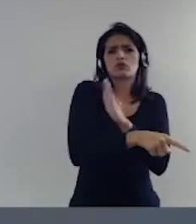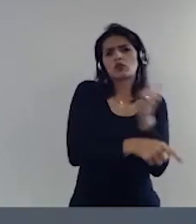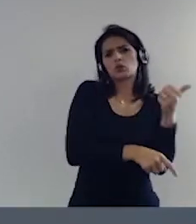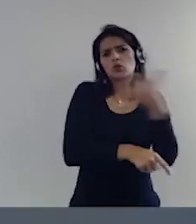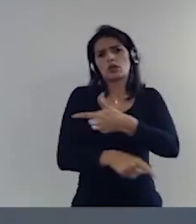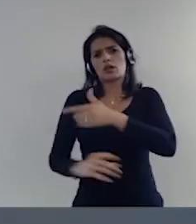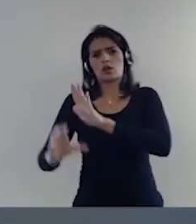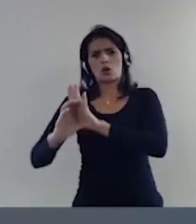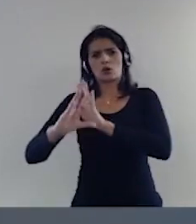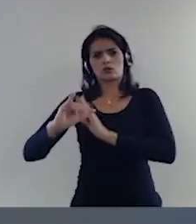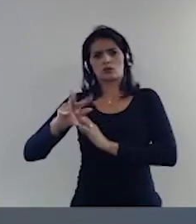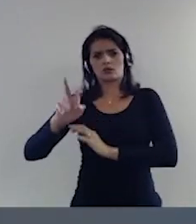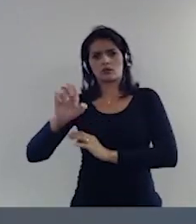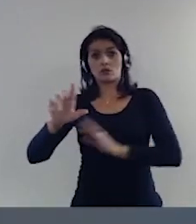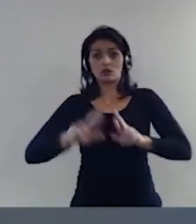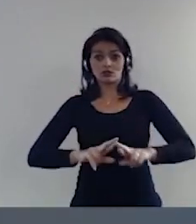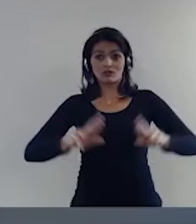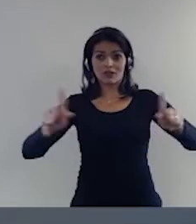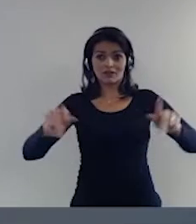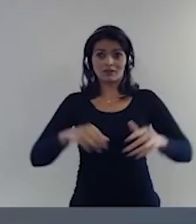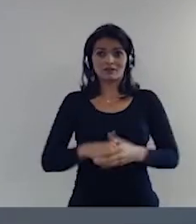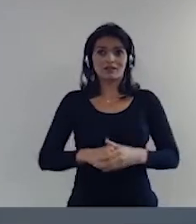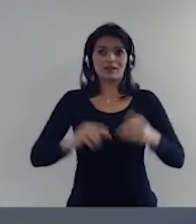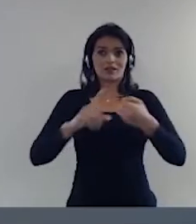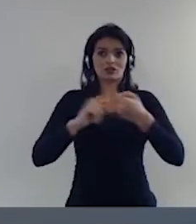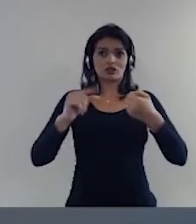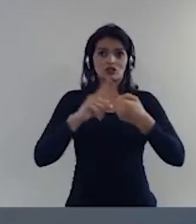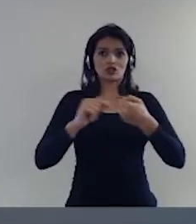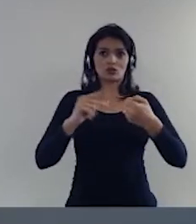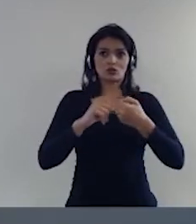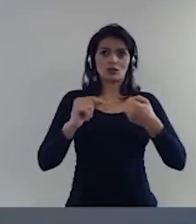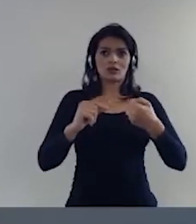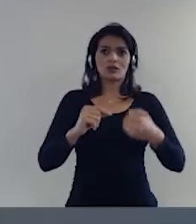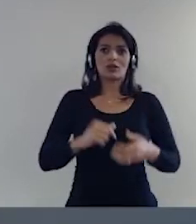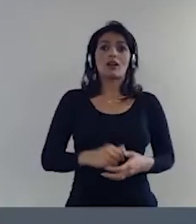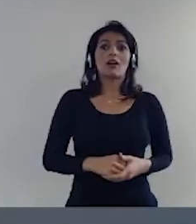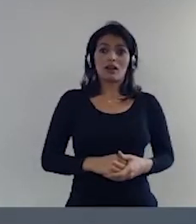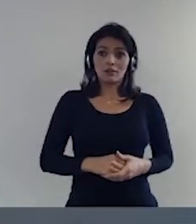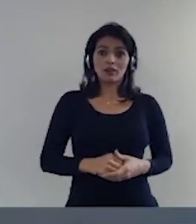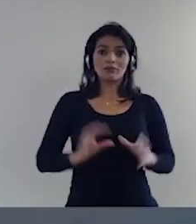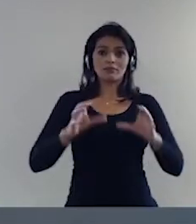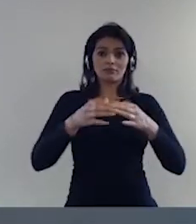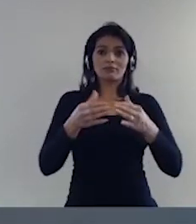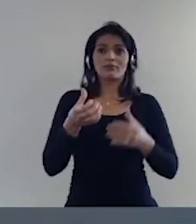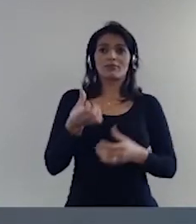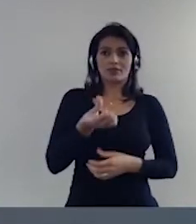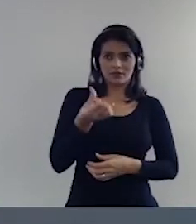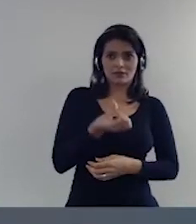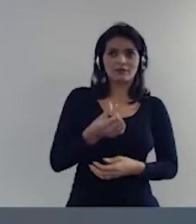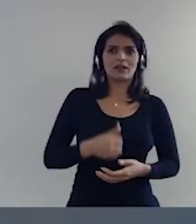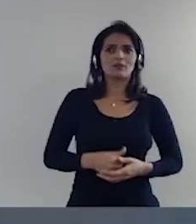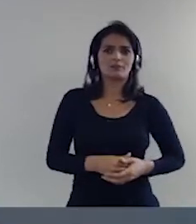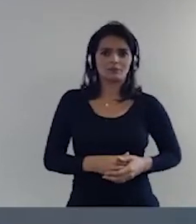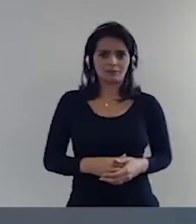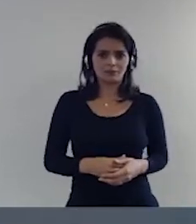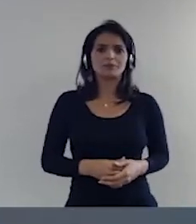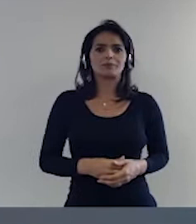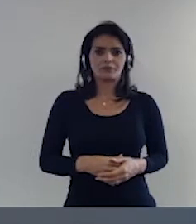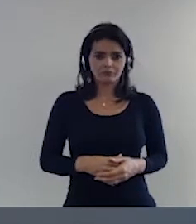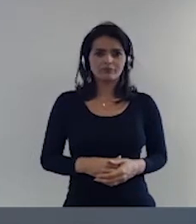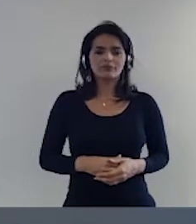Civil. Portanto, são 2 regimes diferentes. No artigo 6º do Código do Consumidor, inciso 5º, há uma previsão de